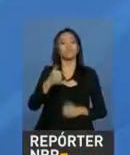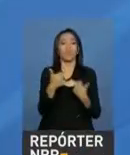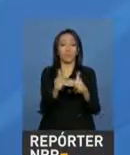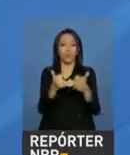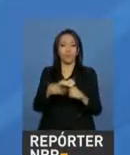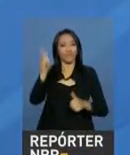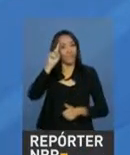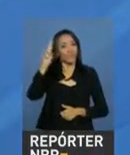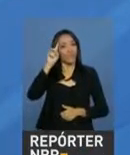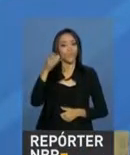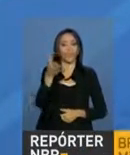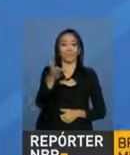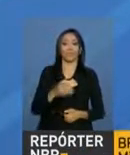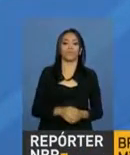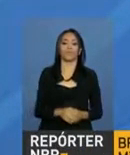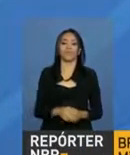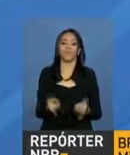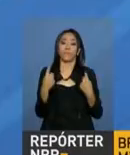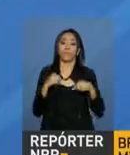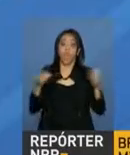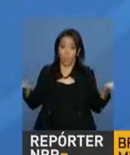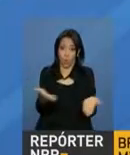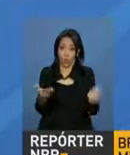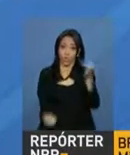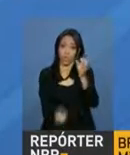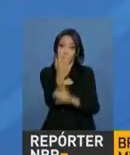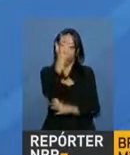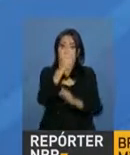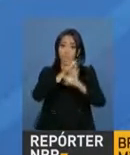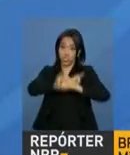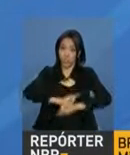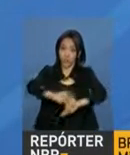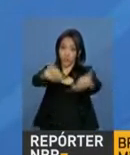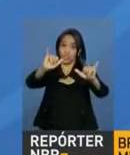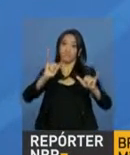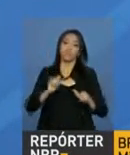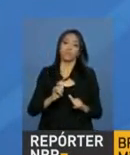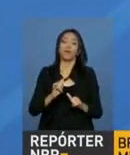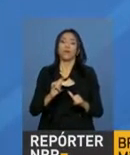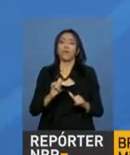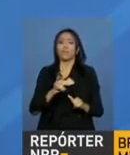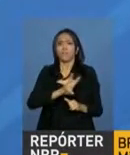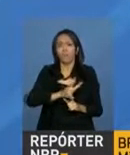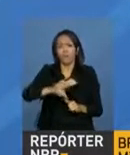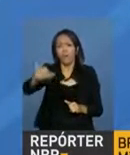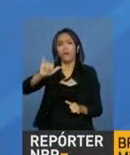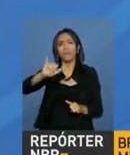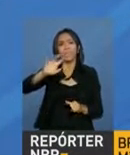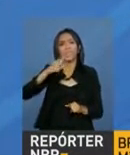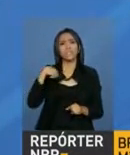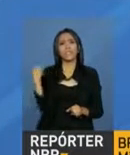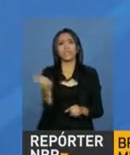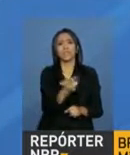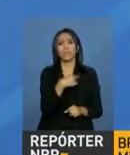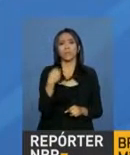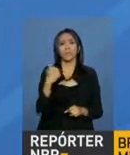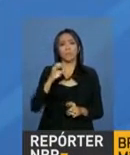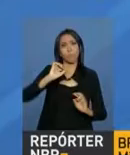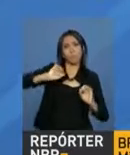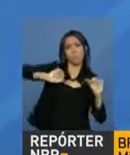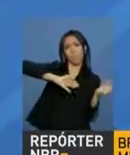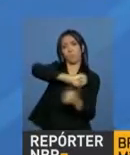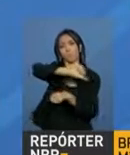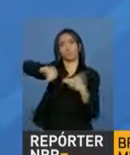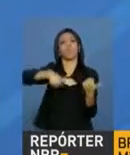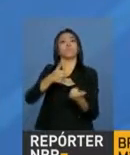eu se lançamento hoje permite que nós possamos ativa toda uma cadeia de produção e de